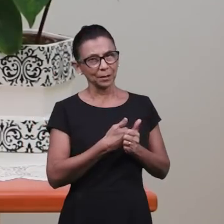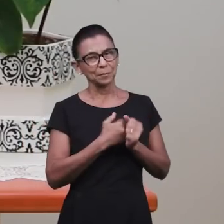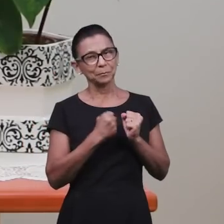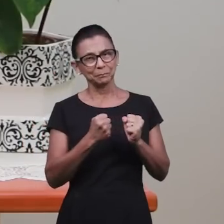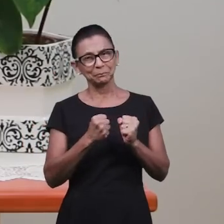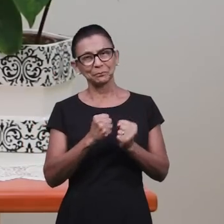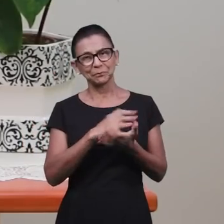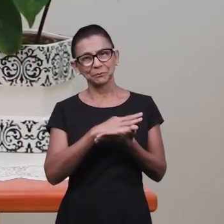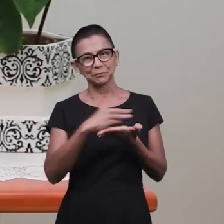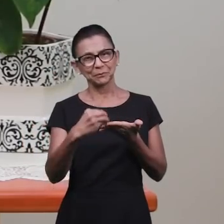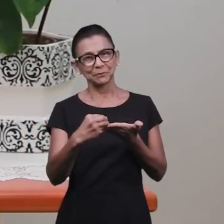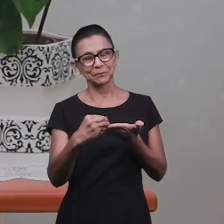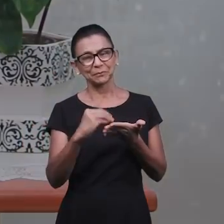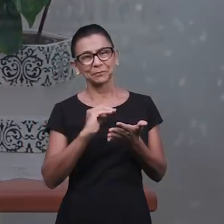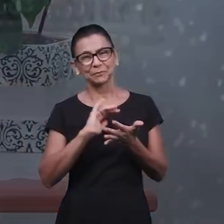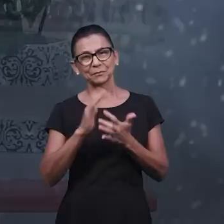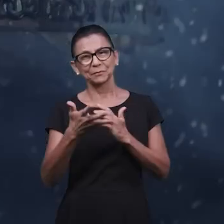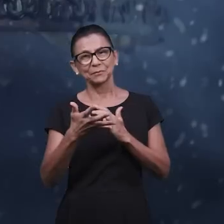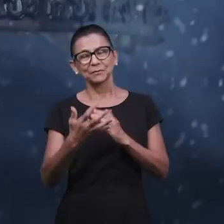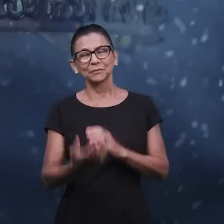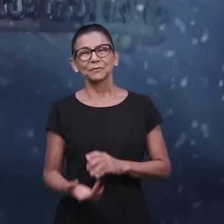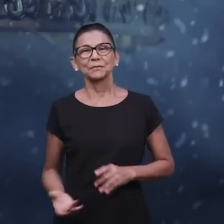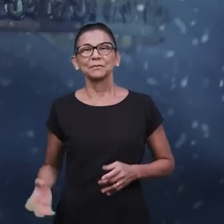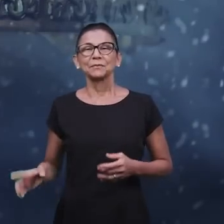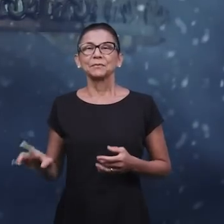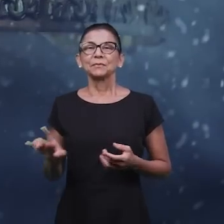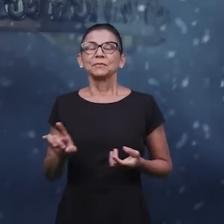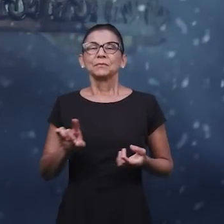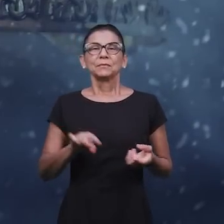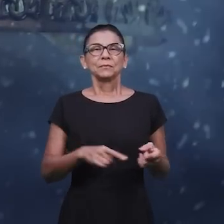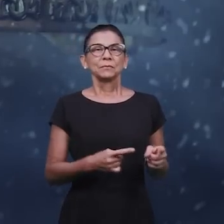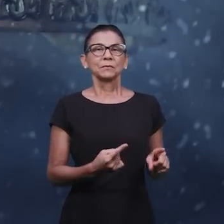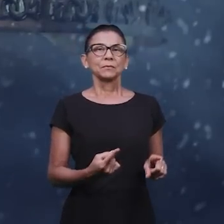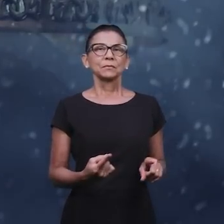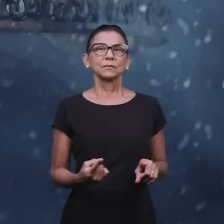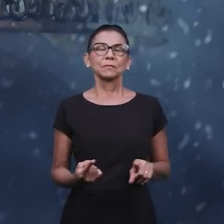Você pode cantar junto conosco.